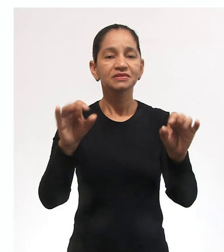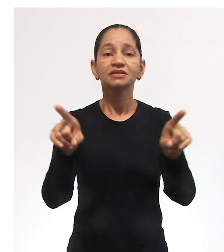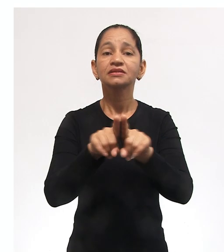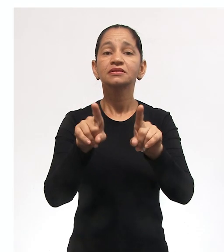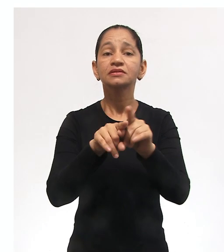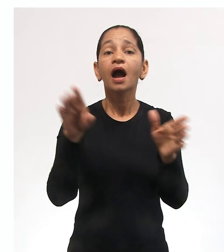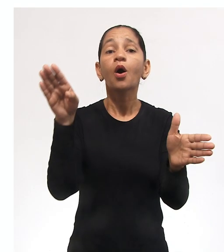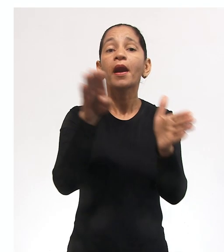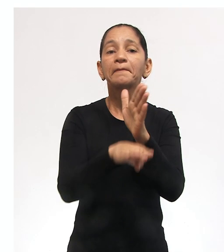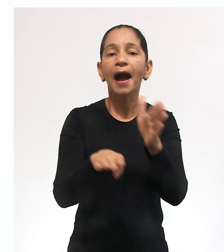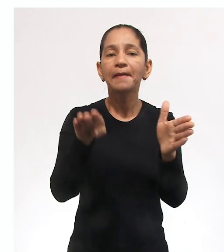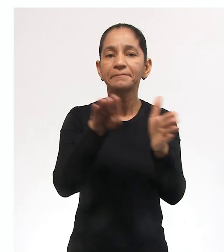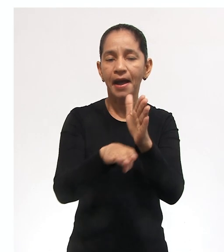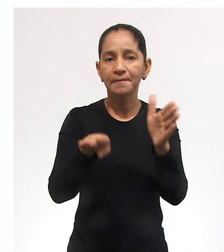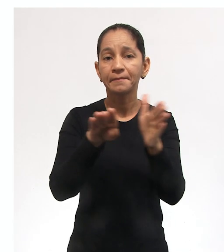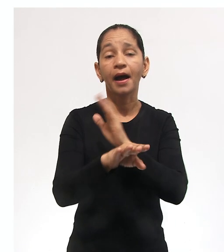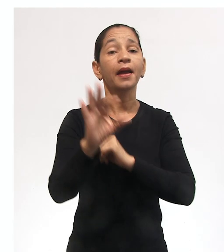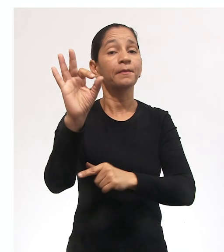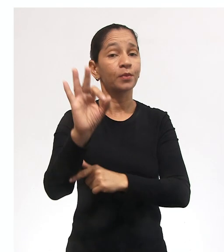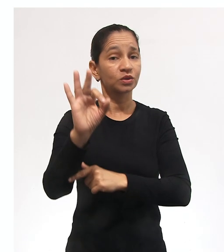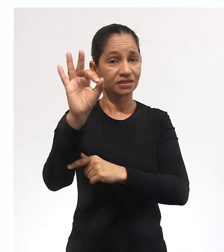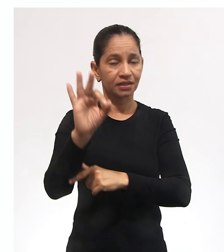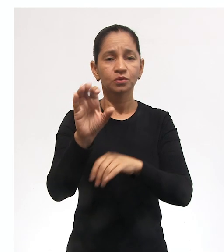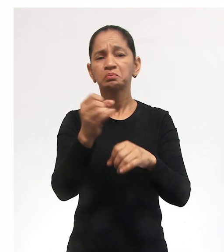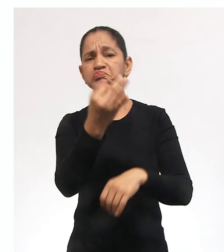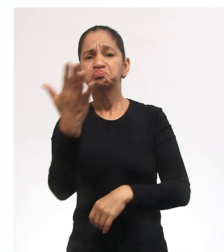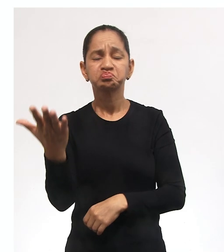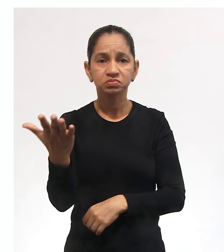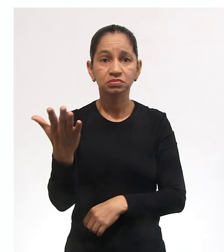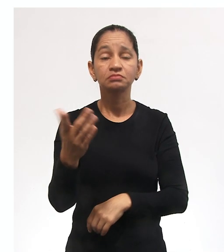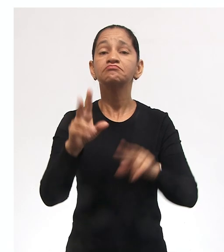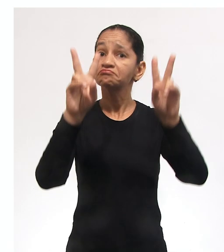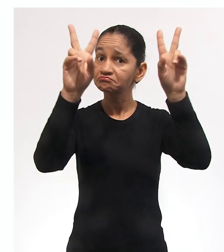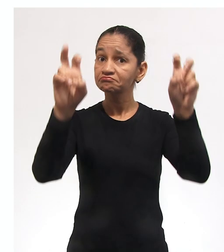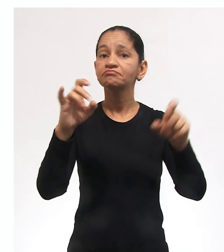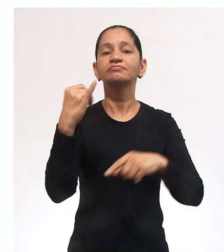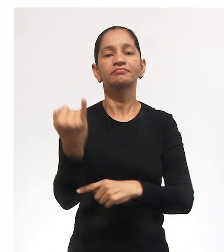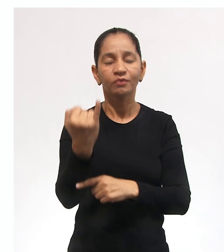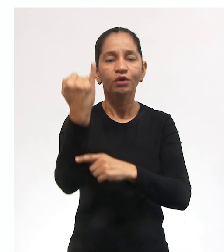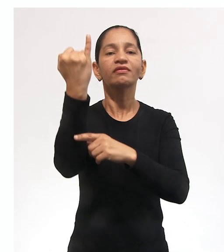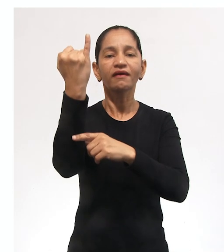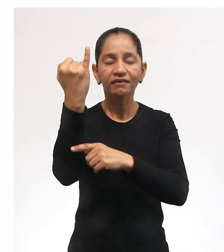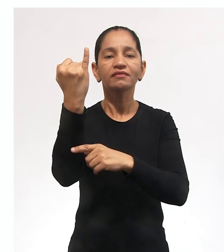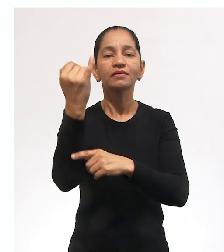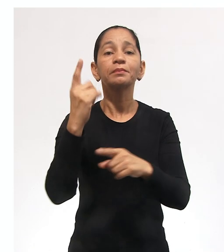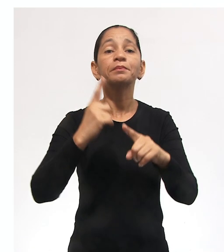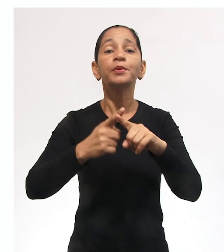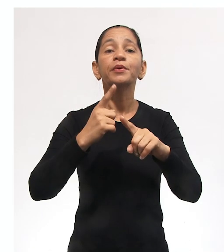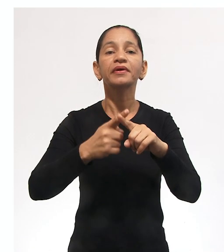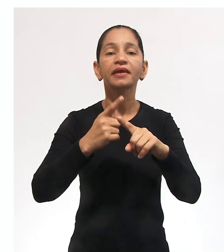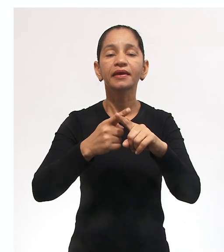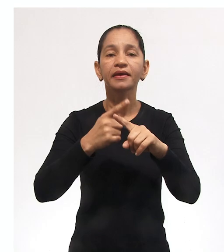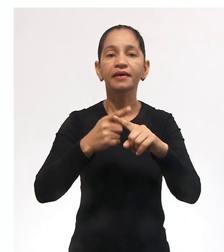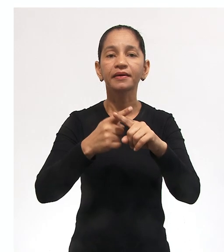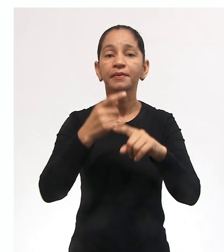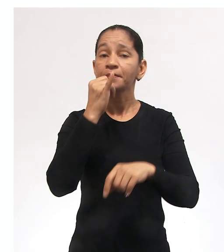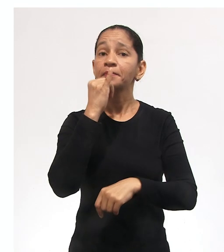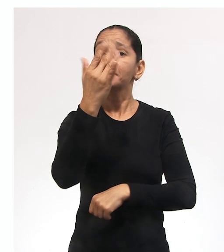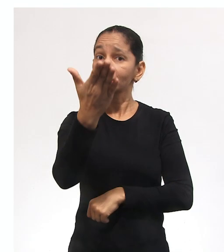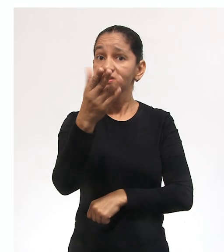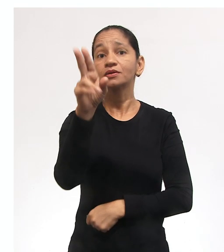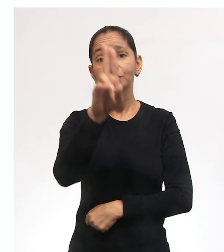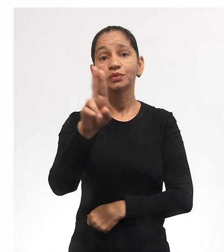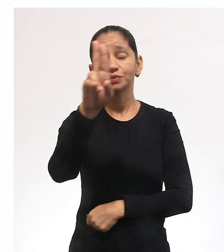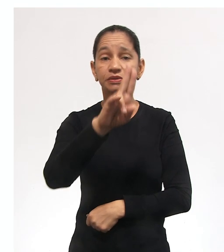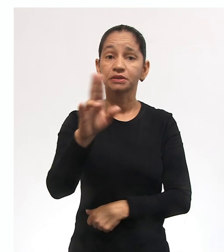Descontos em porcentagem, tá? Isso aqui é um tópico muito importante para quando nós estamos